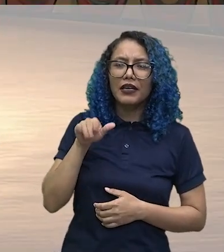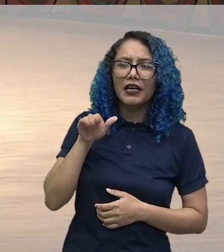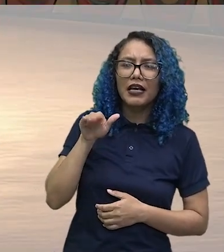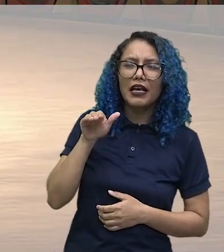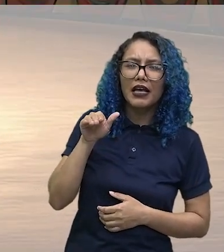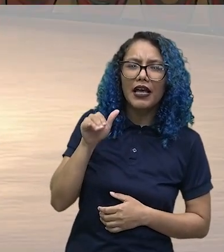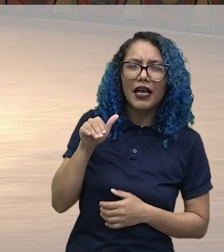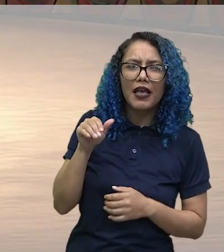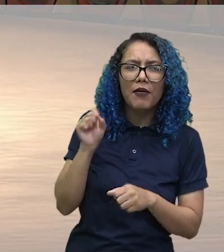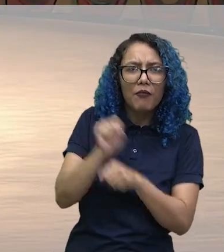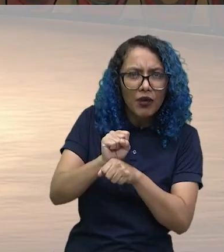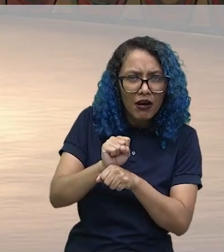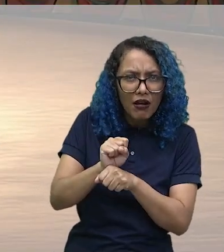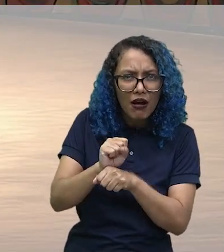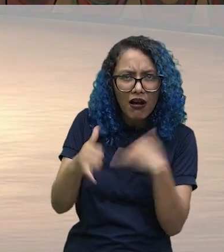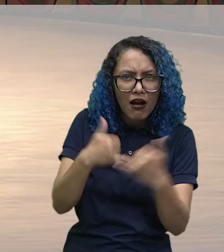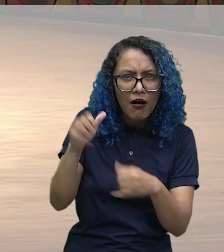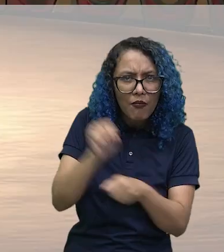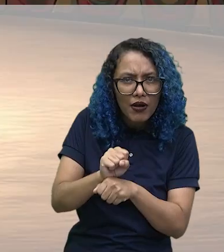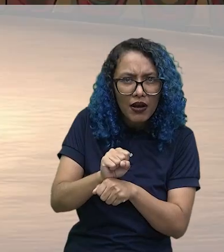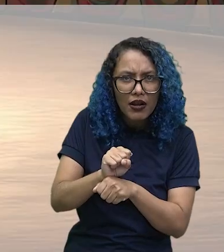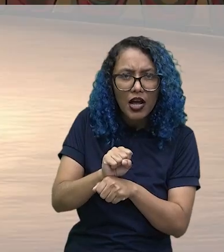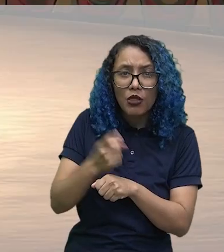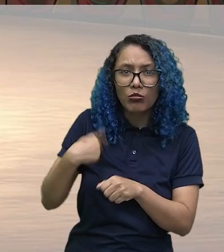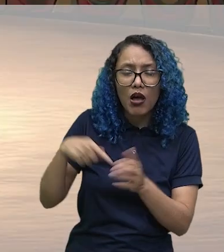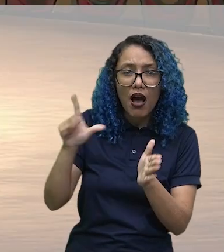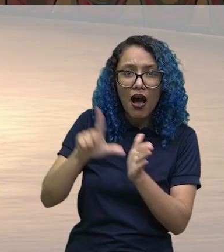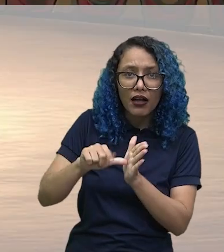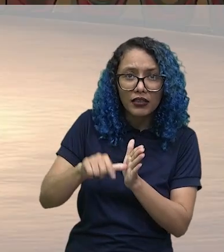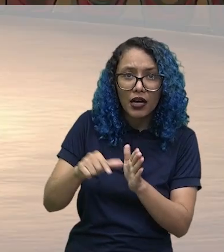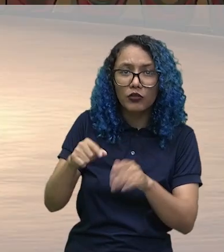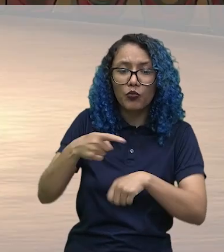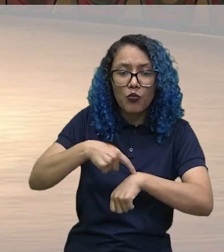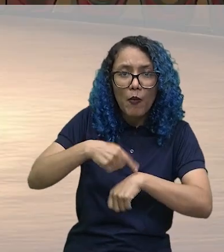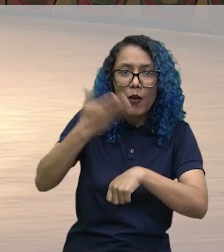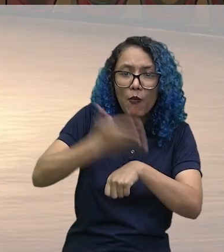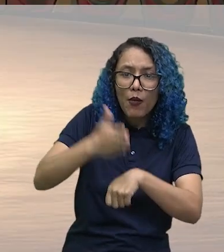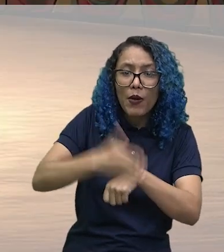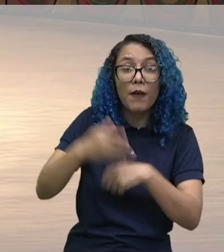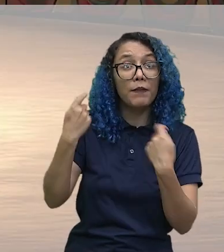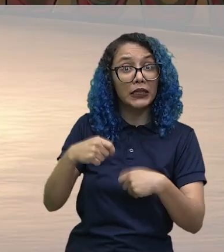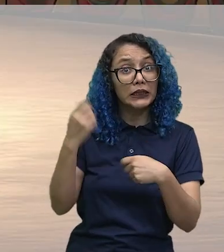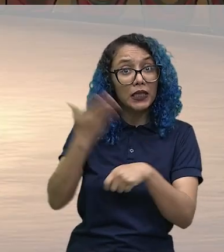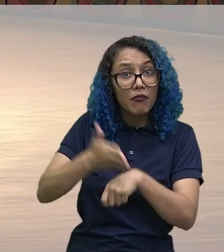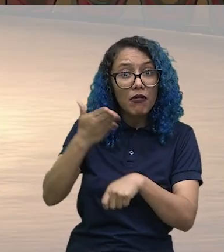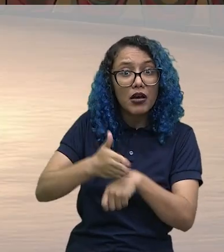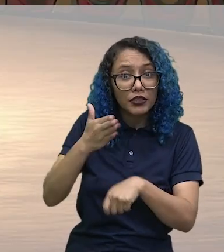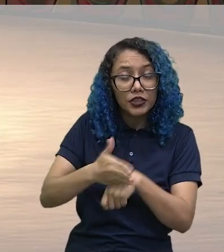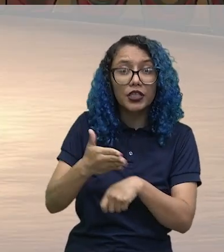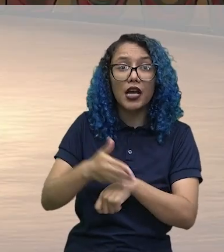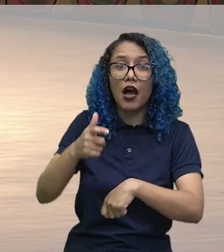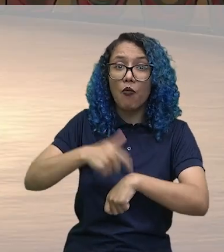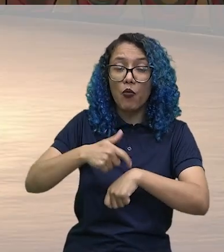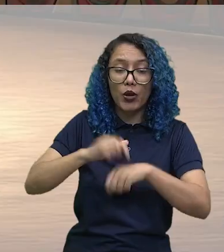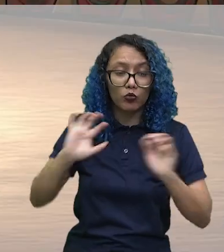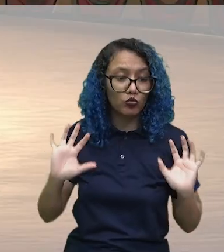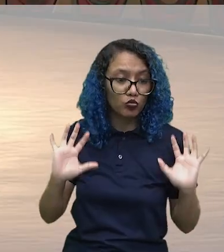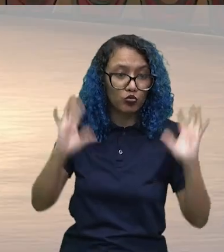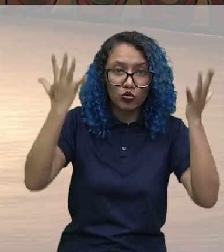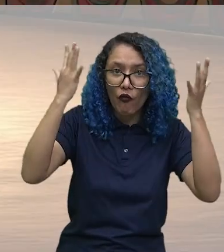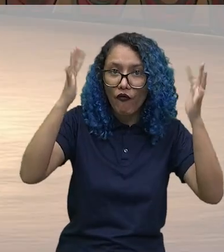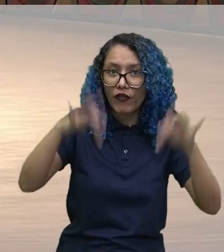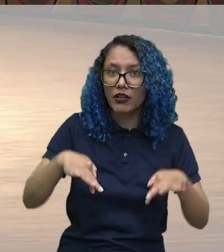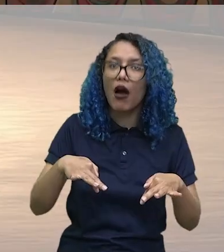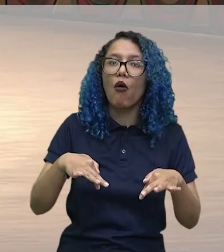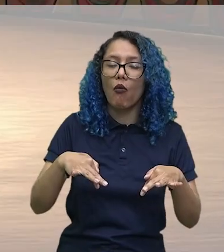Augusto, chega de folia. Estamos atrasados para o ensaio. Temos que ensaiar o grande final da